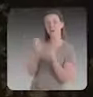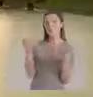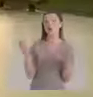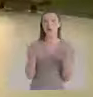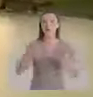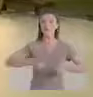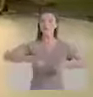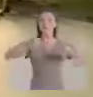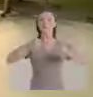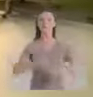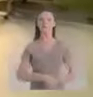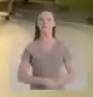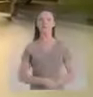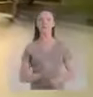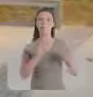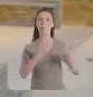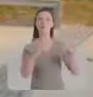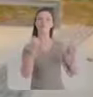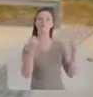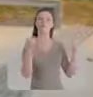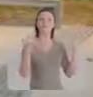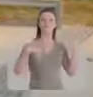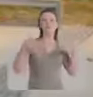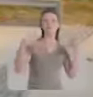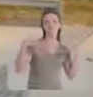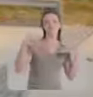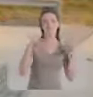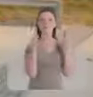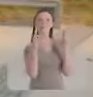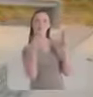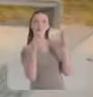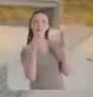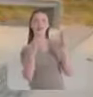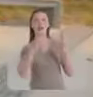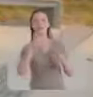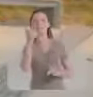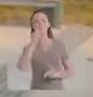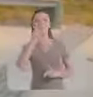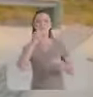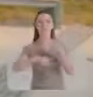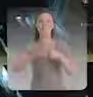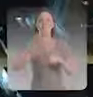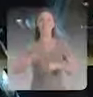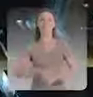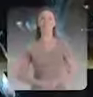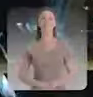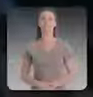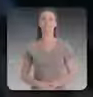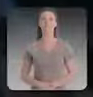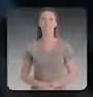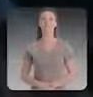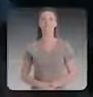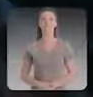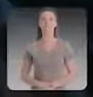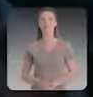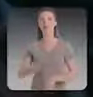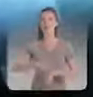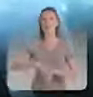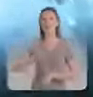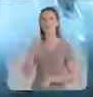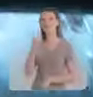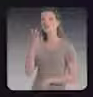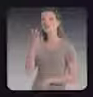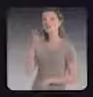tinha o nome. Ficou essa beleza aí. Dá pra aproveitar muito mais, dá pra curtir. Agora é outra vida. Por toda a cidade, foram mais